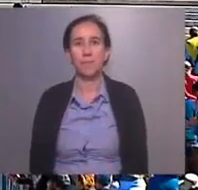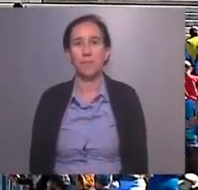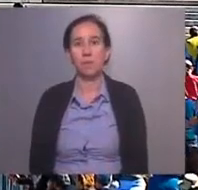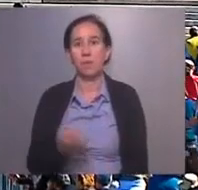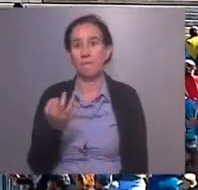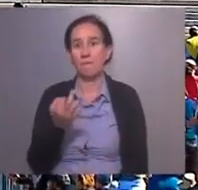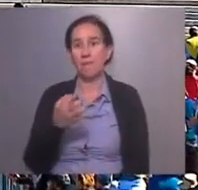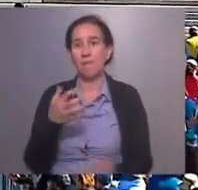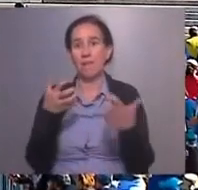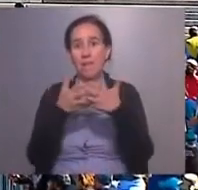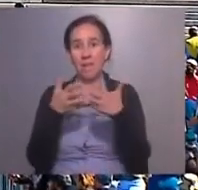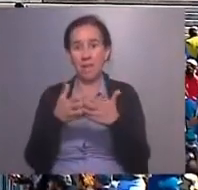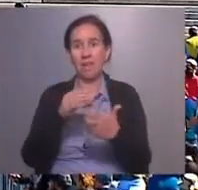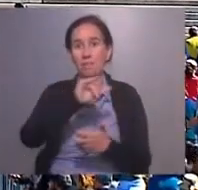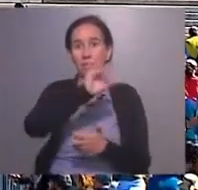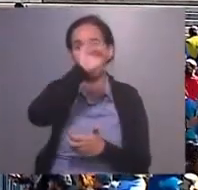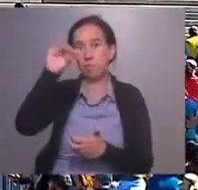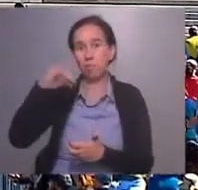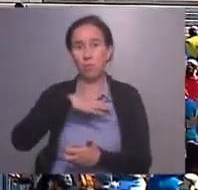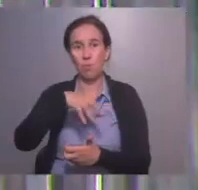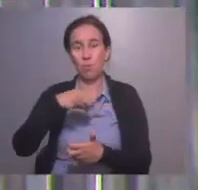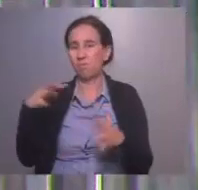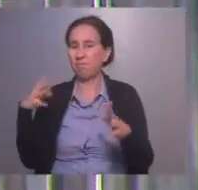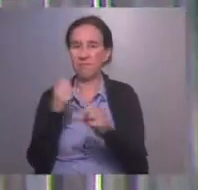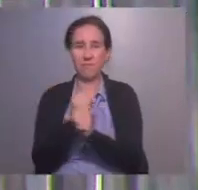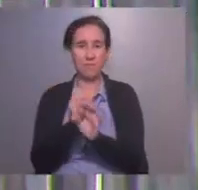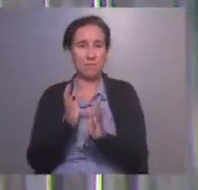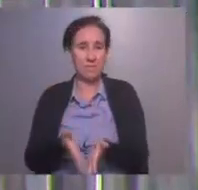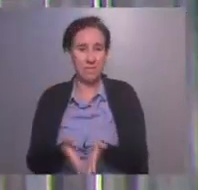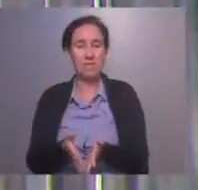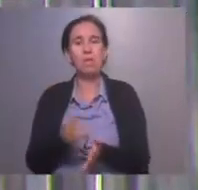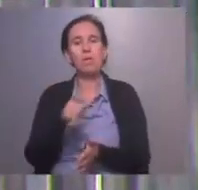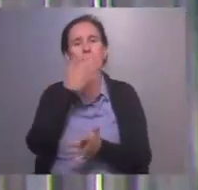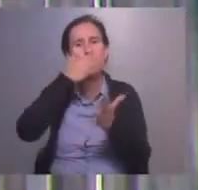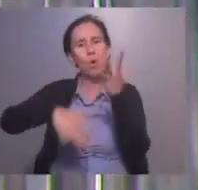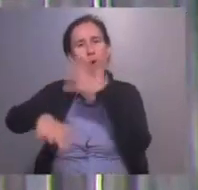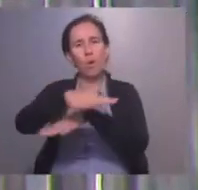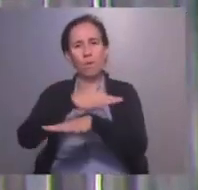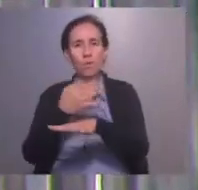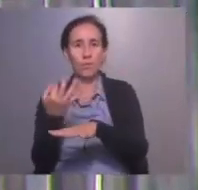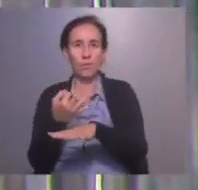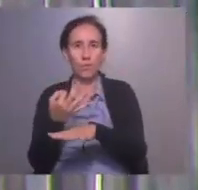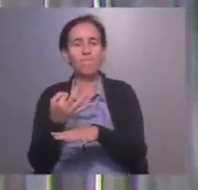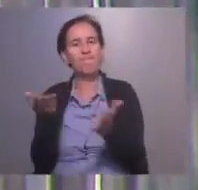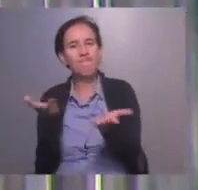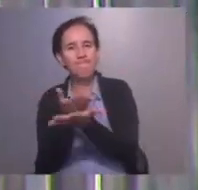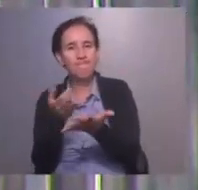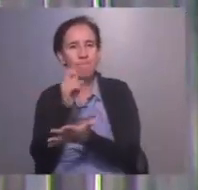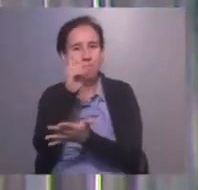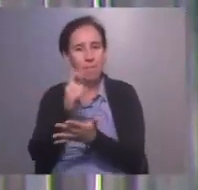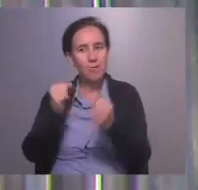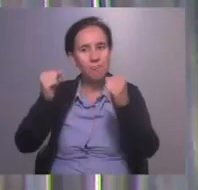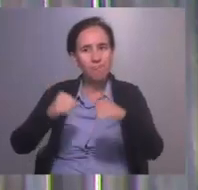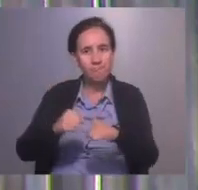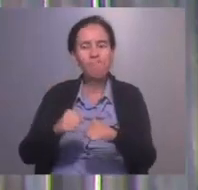para que cessem as guerras nos diferentes lugares do mundo e para que os povos, pelo entendimento e pela